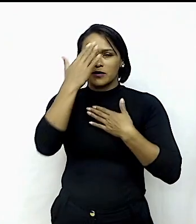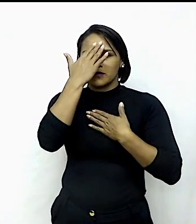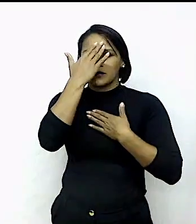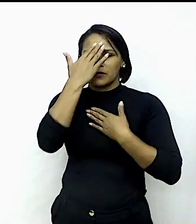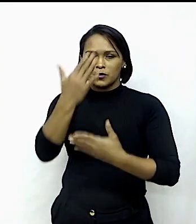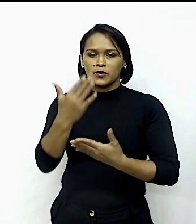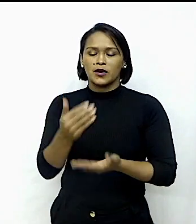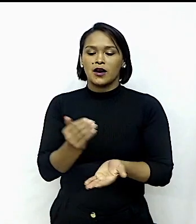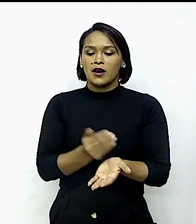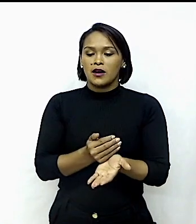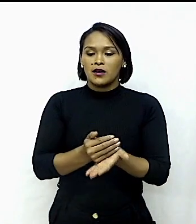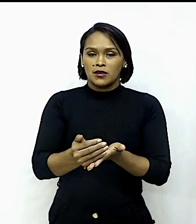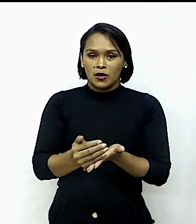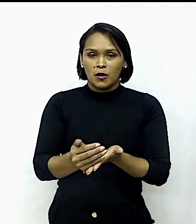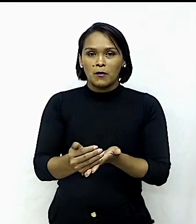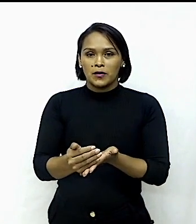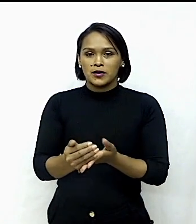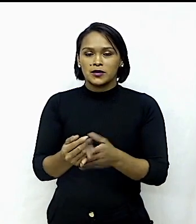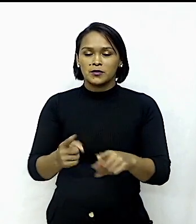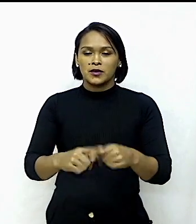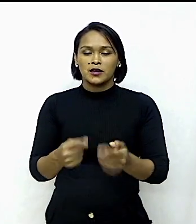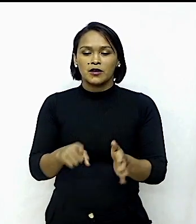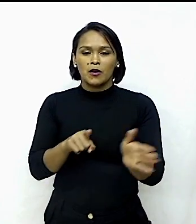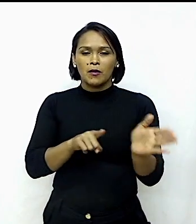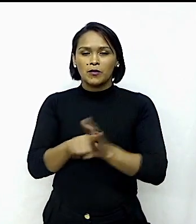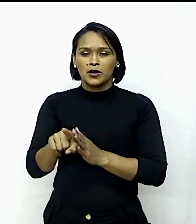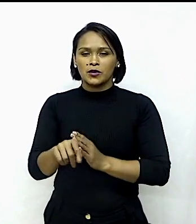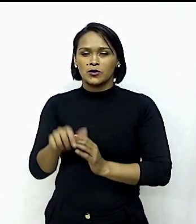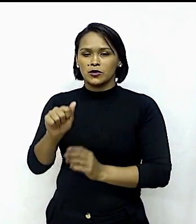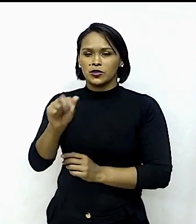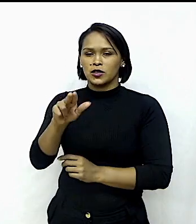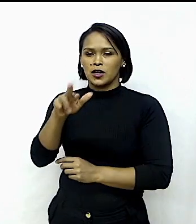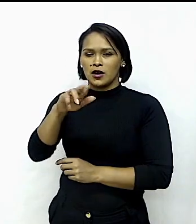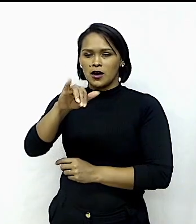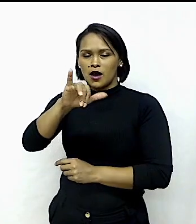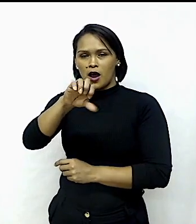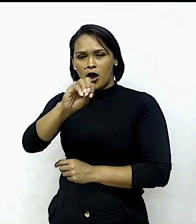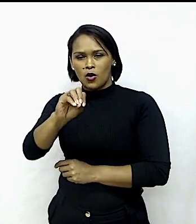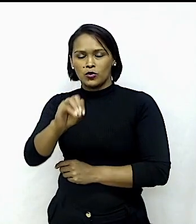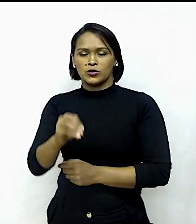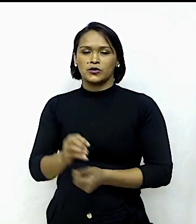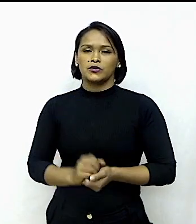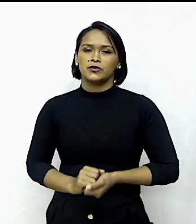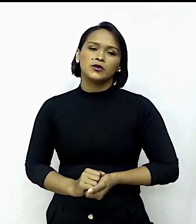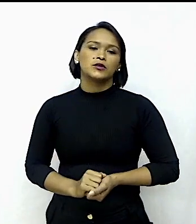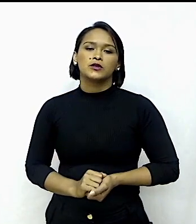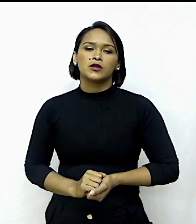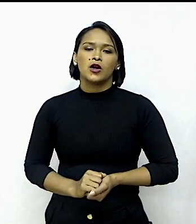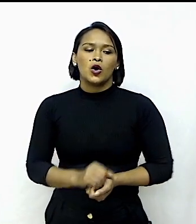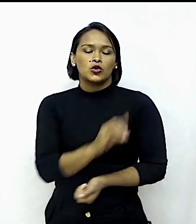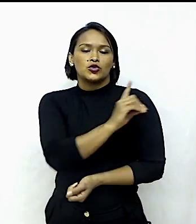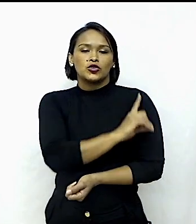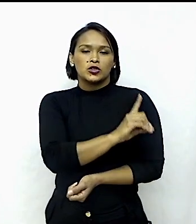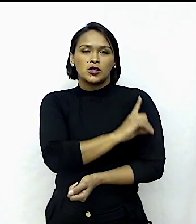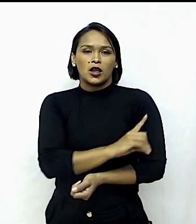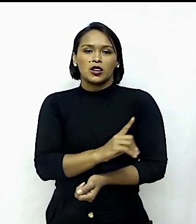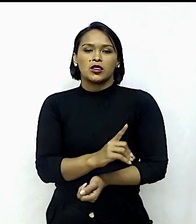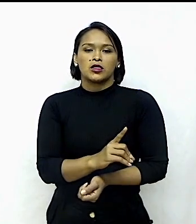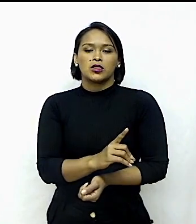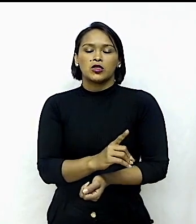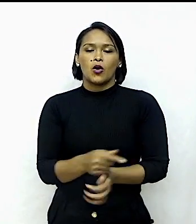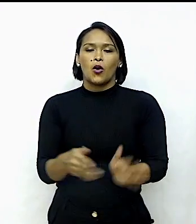e passaremos então a pergunta de aurio calçado Barbosa diretor consultivo